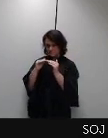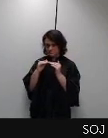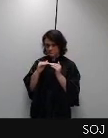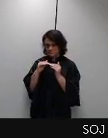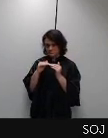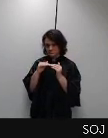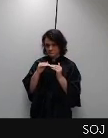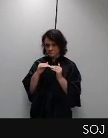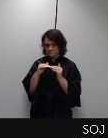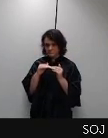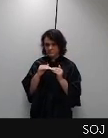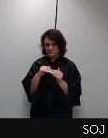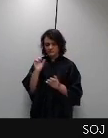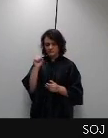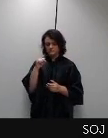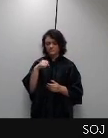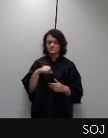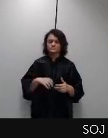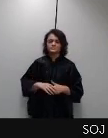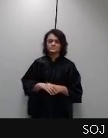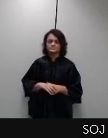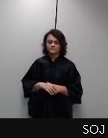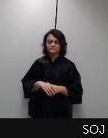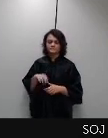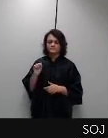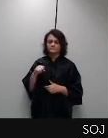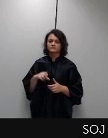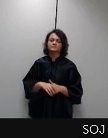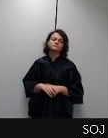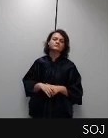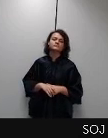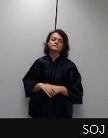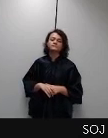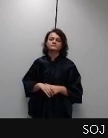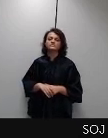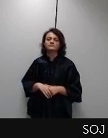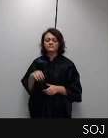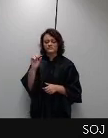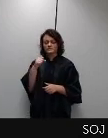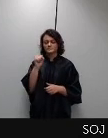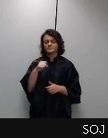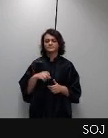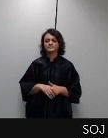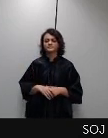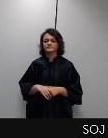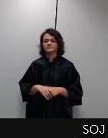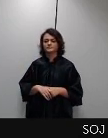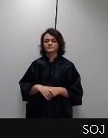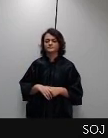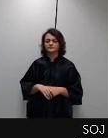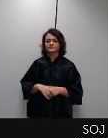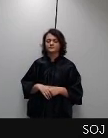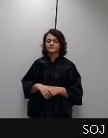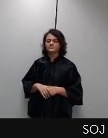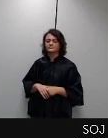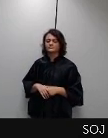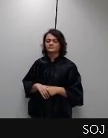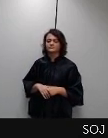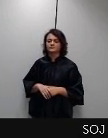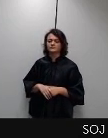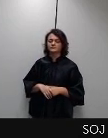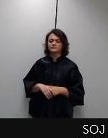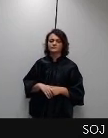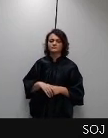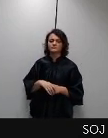pesquisa em seu presidente Sim esse é o é o